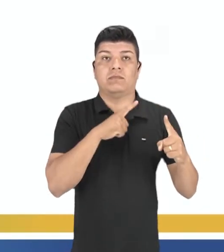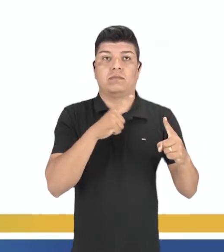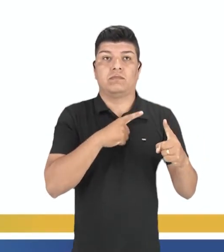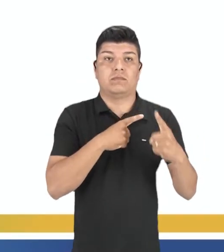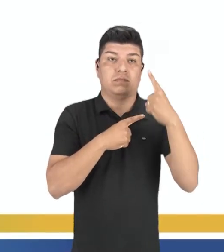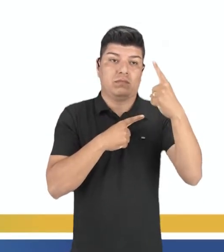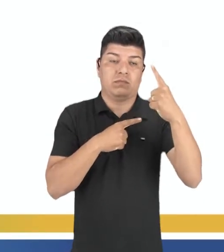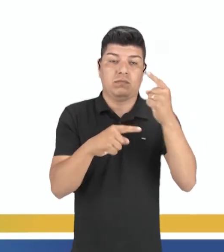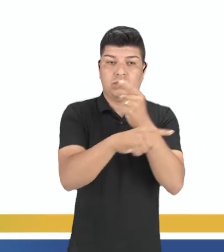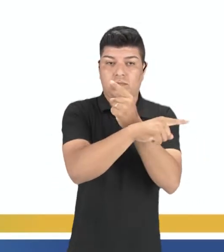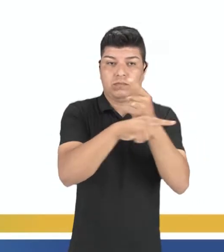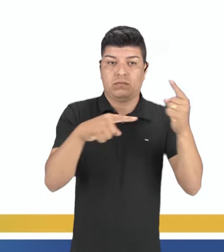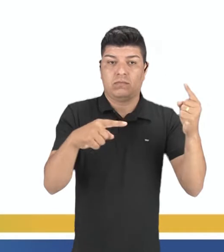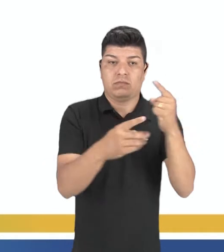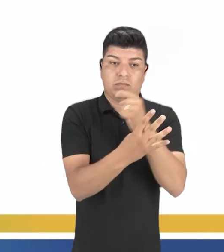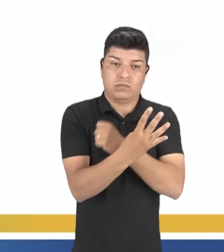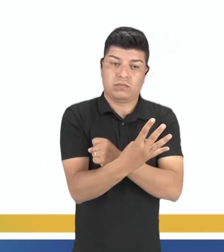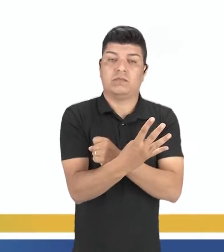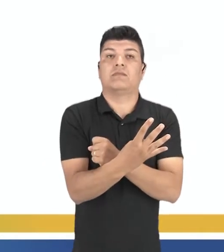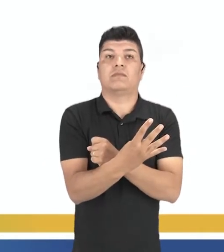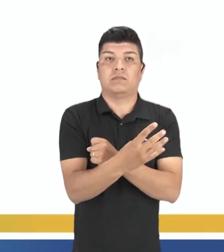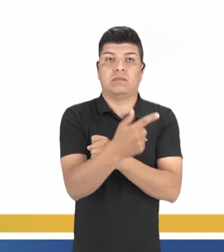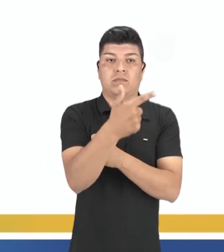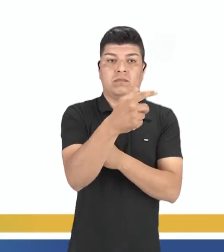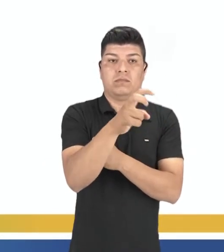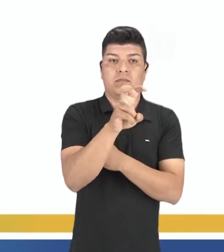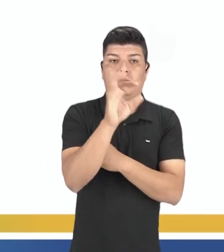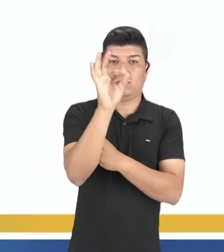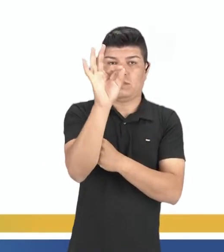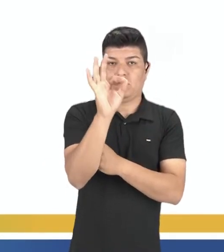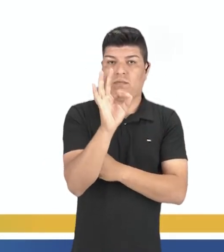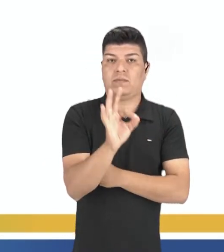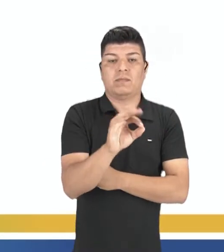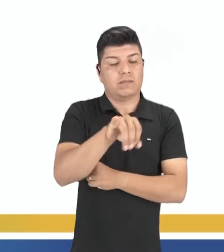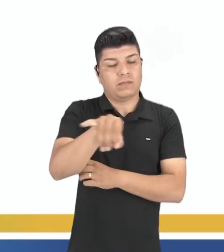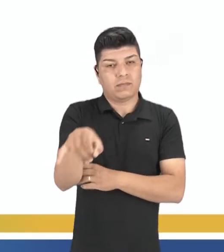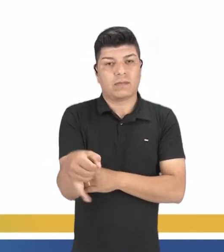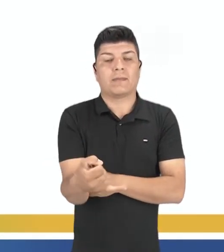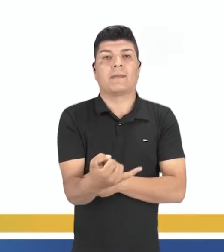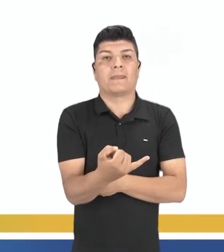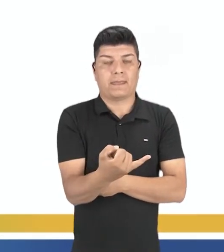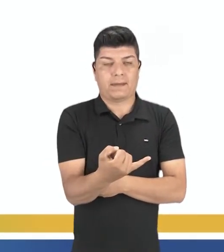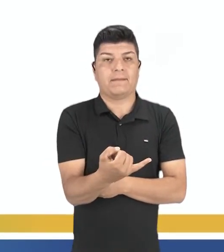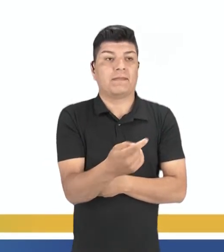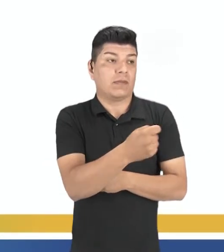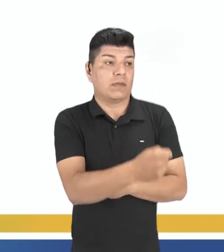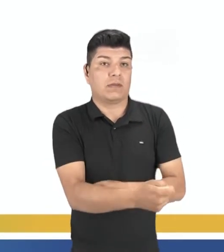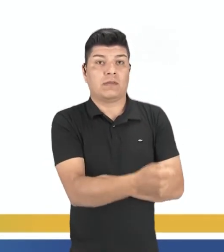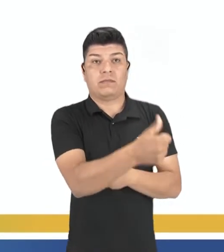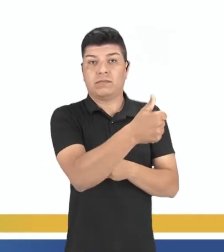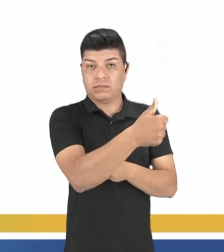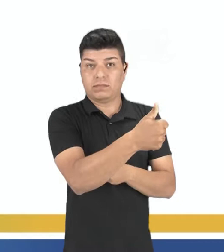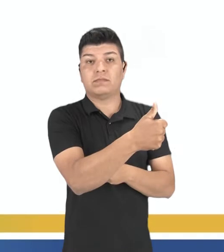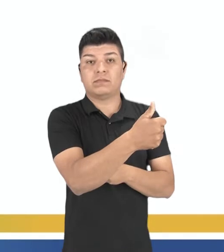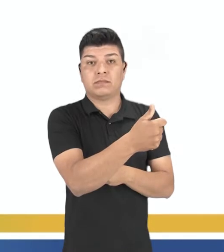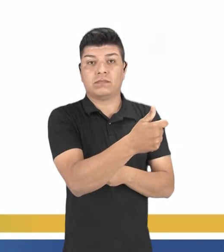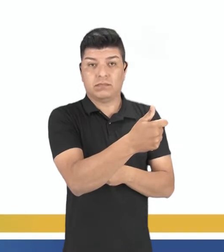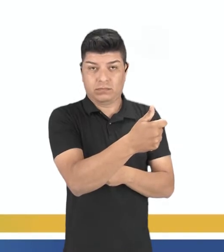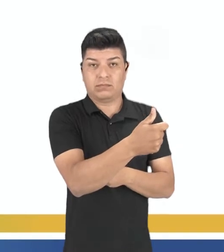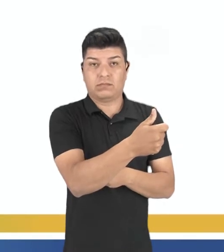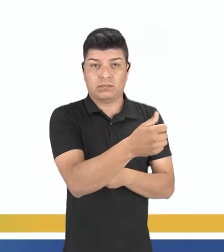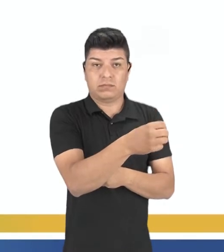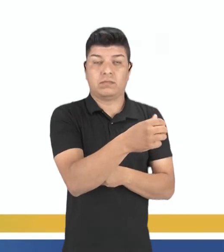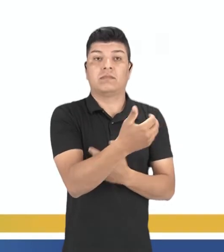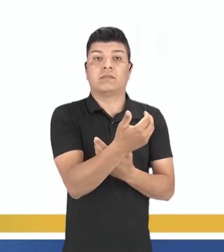sobre 4. Então, eu tenho 25% de chance de, no momento de eu jogar as moedas para